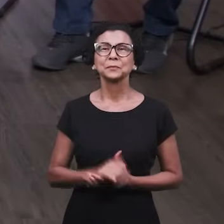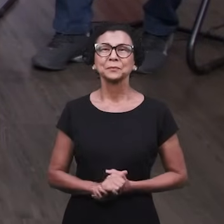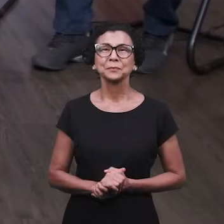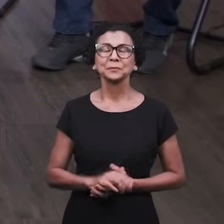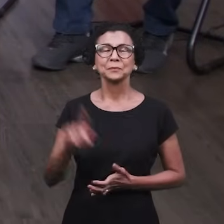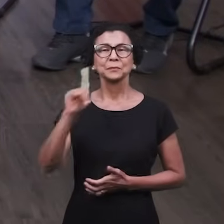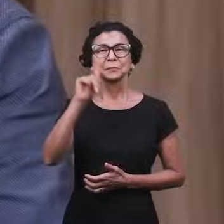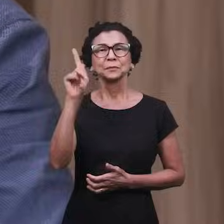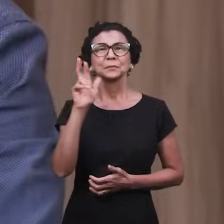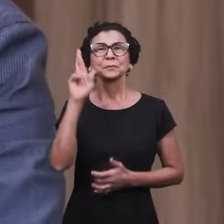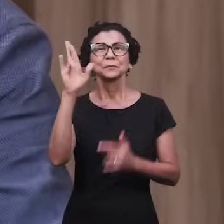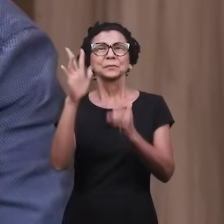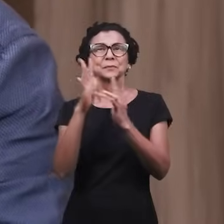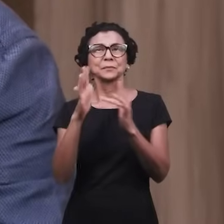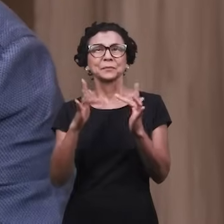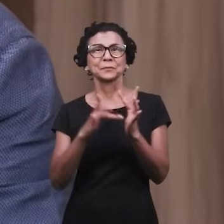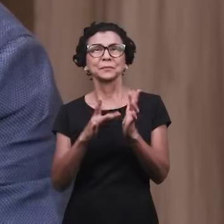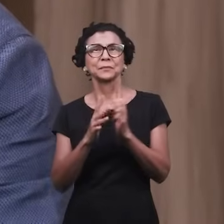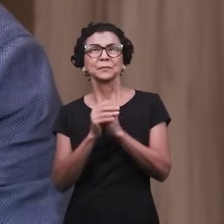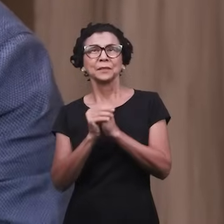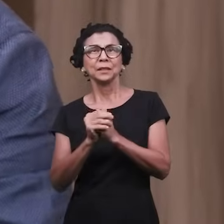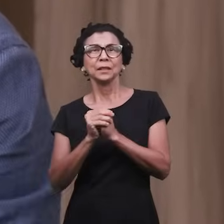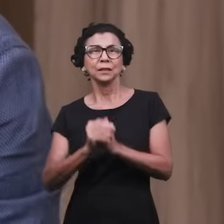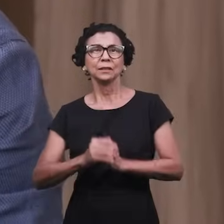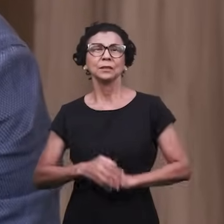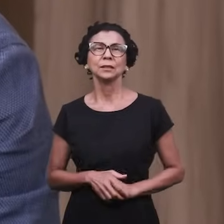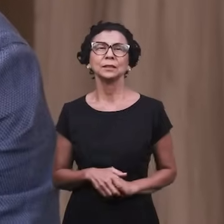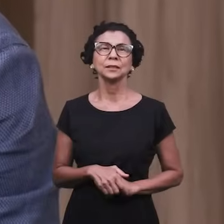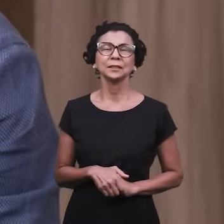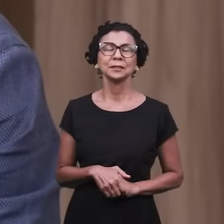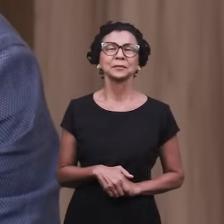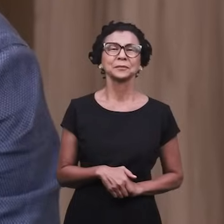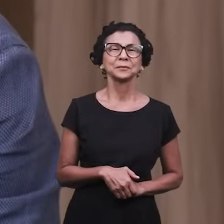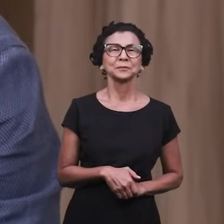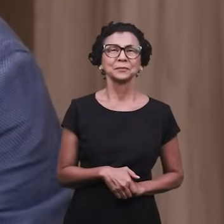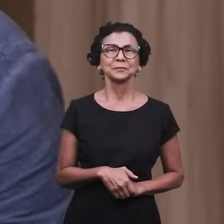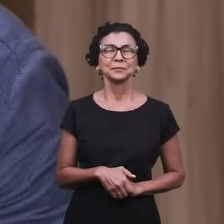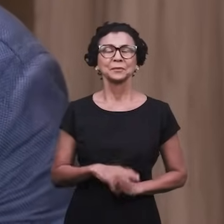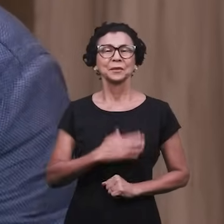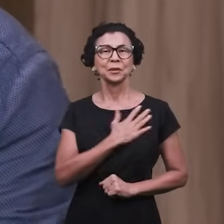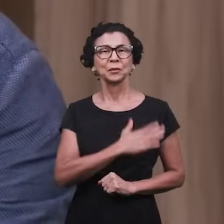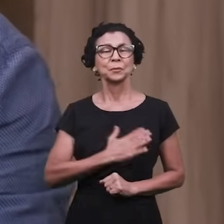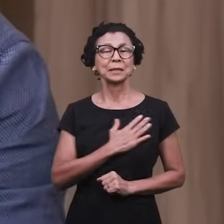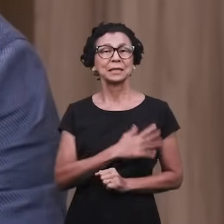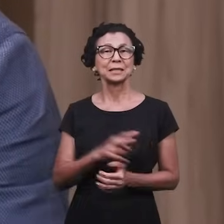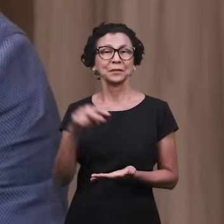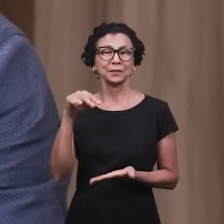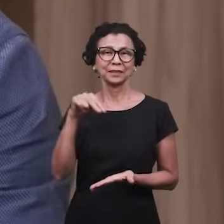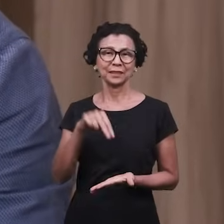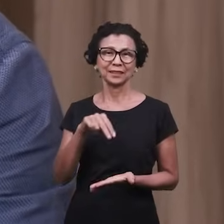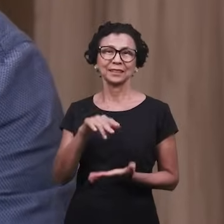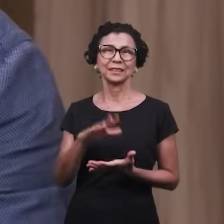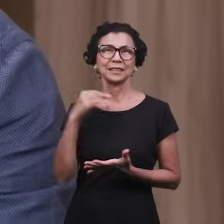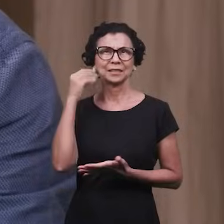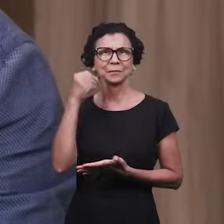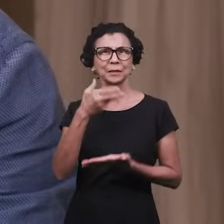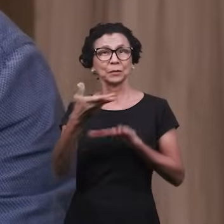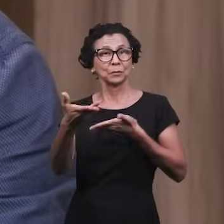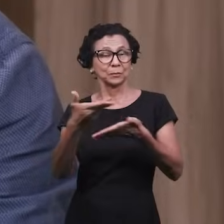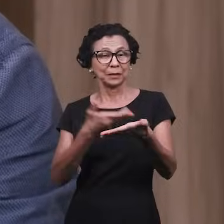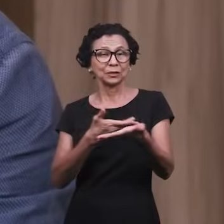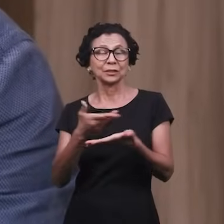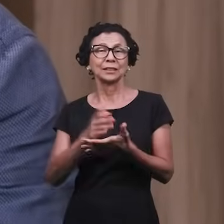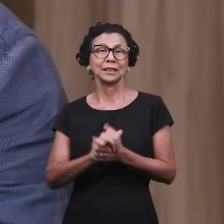Senhor Jesus, pastor. Amém, a paz do Senhor a todos. É um prazer realmente muito grande estar aqui com os irmãos e compartilhar um pouco da experiência que nós temos tido